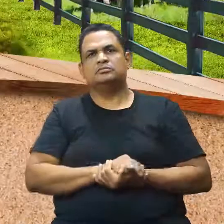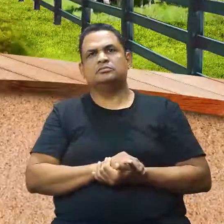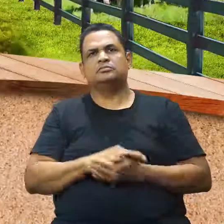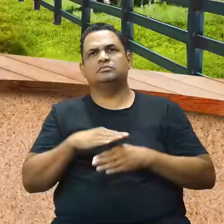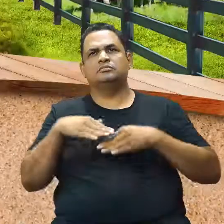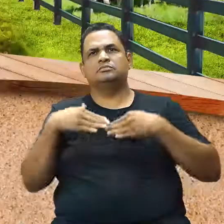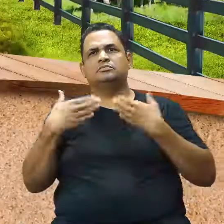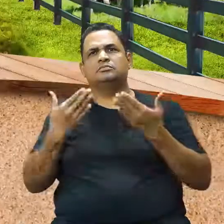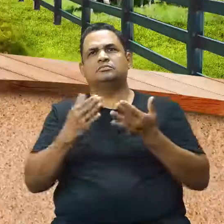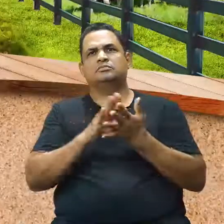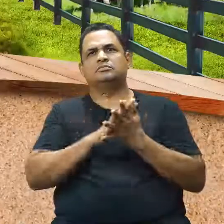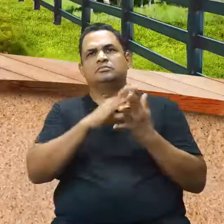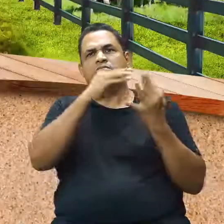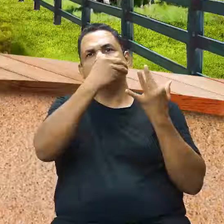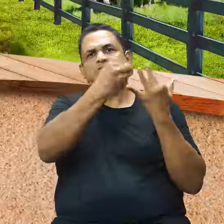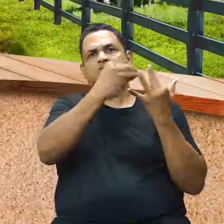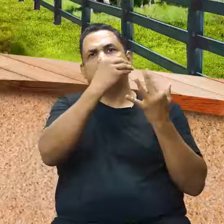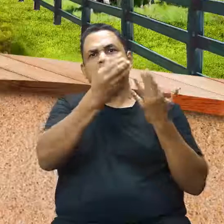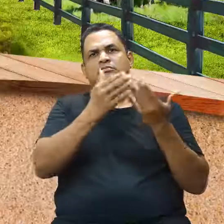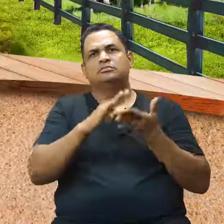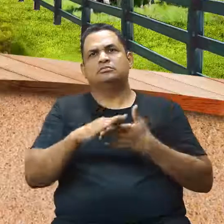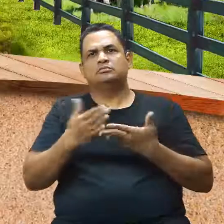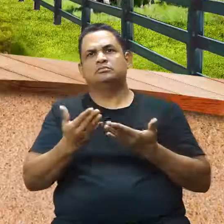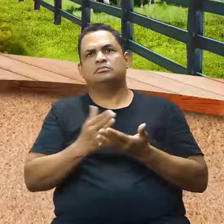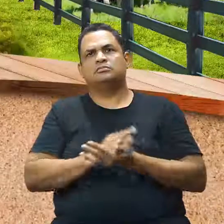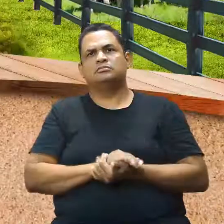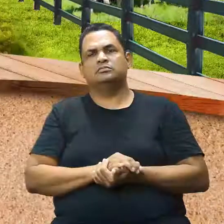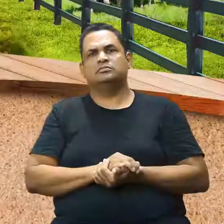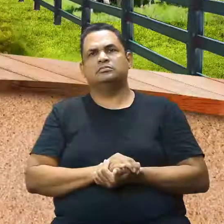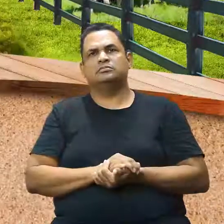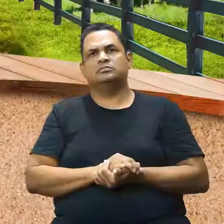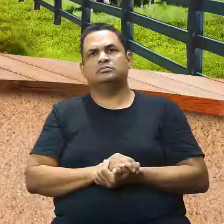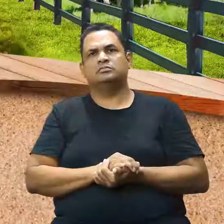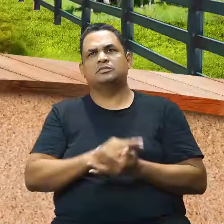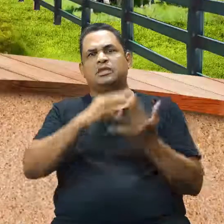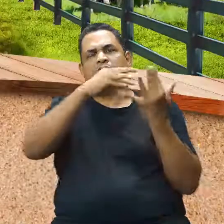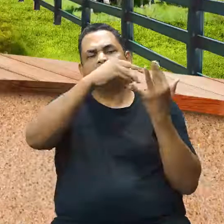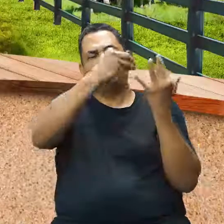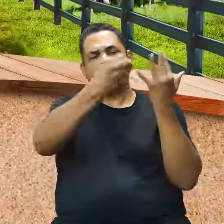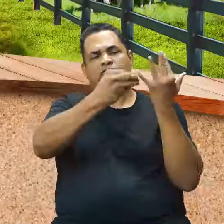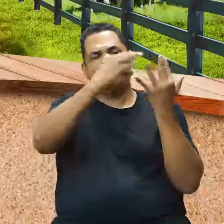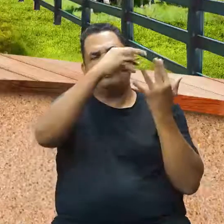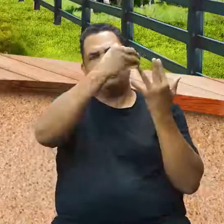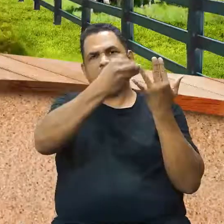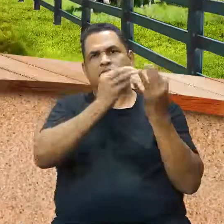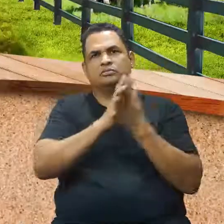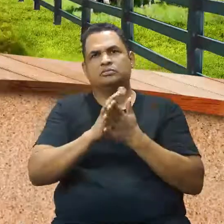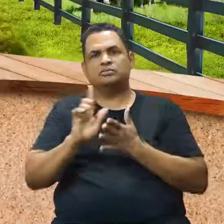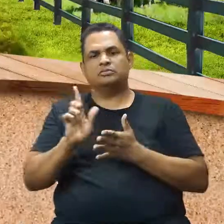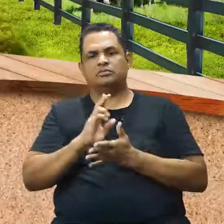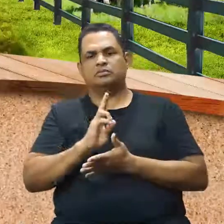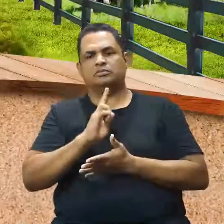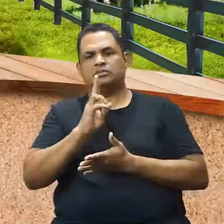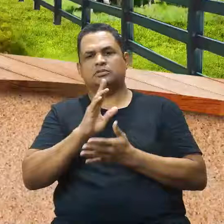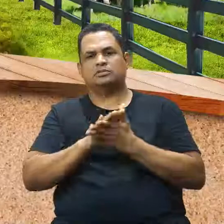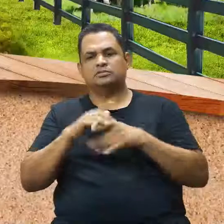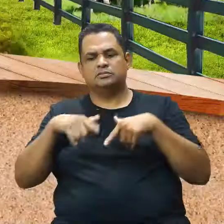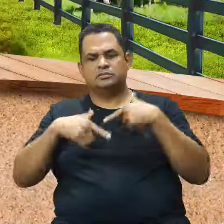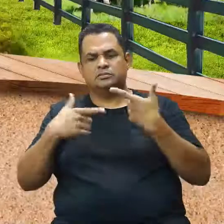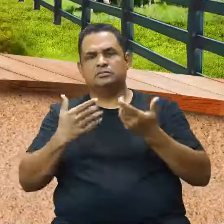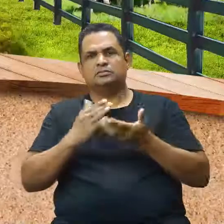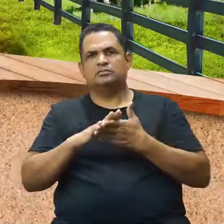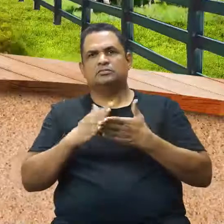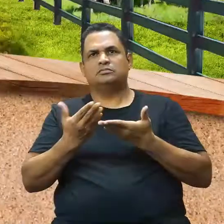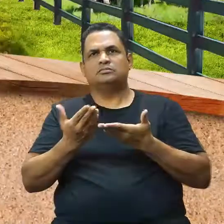Quando eu te falo a parte vegetativa, a gente se direciona somente à folhagem, não o processo de produção.